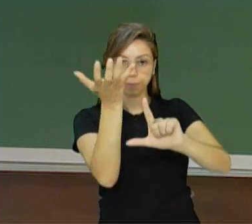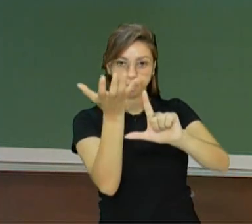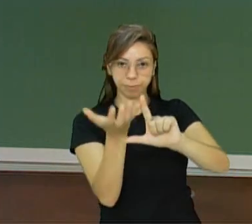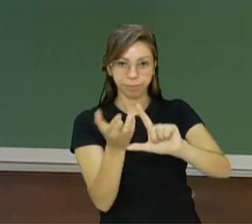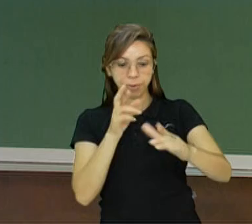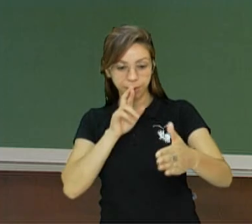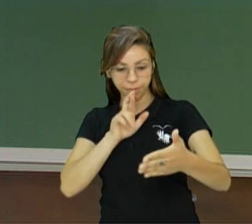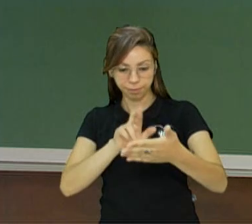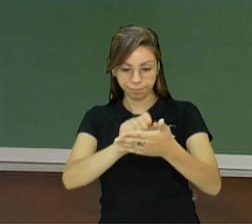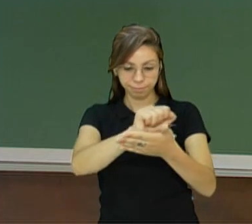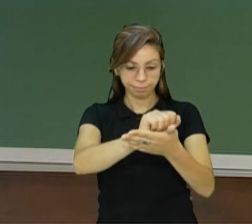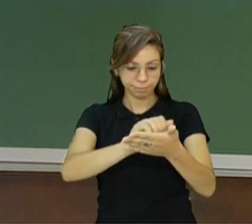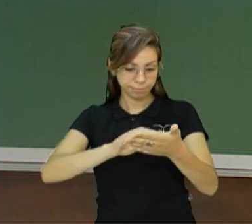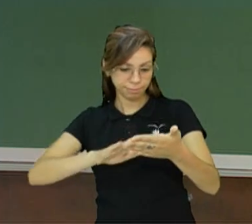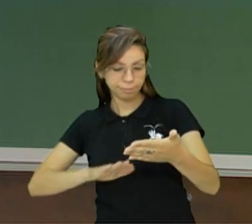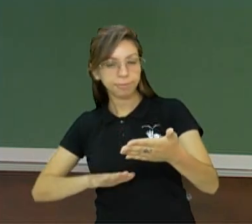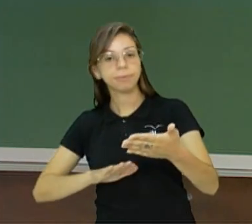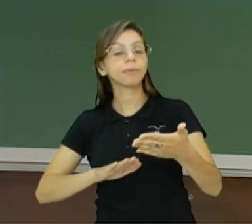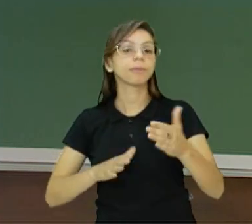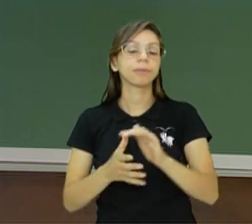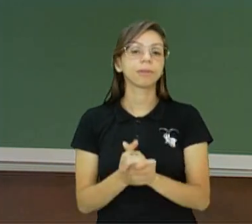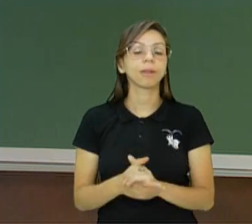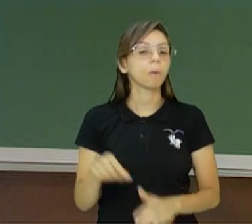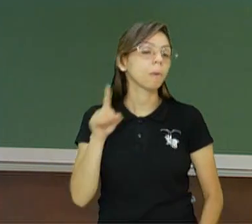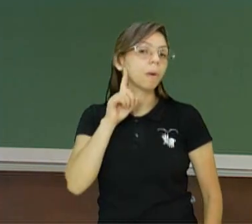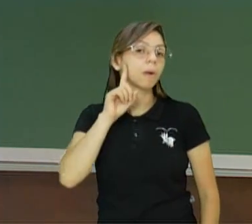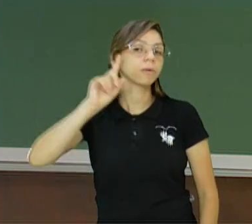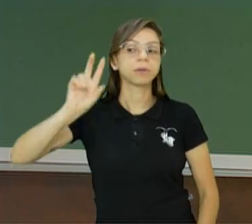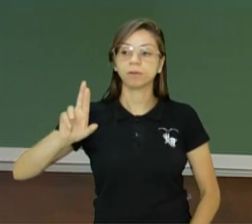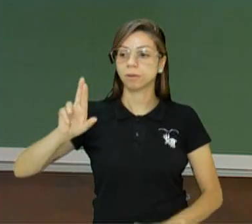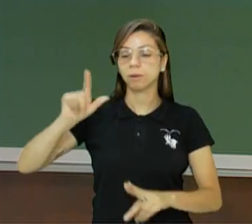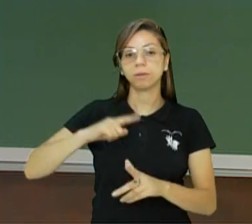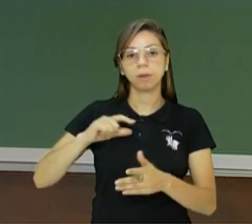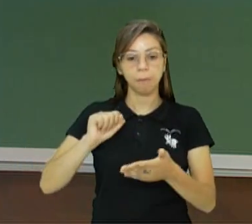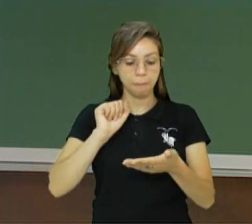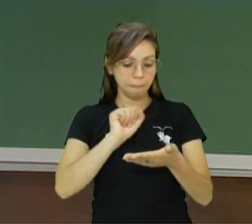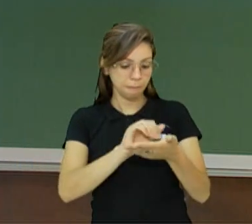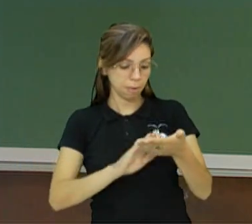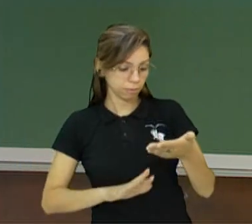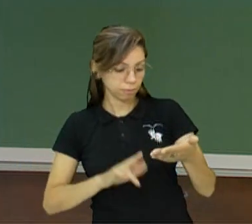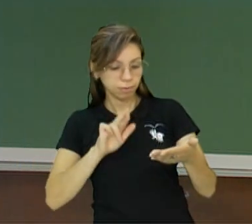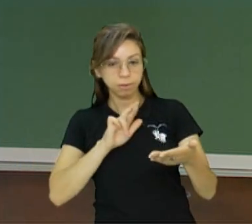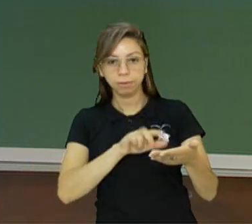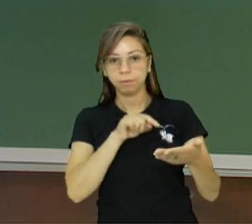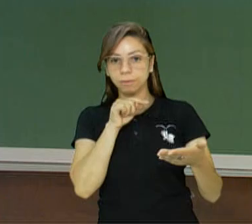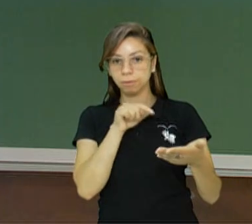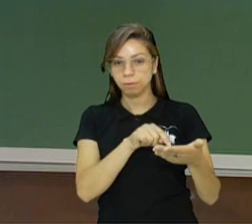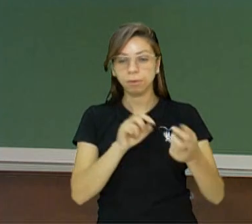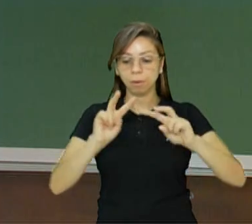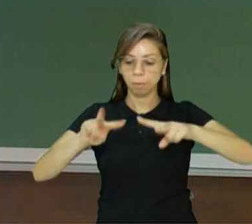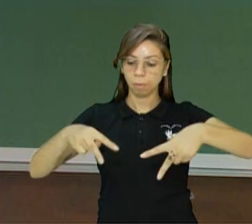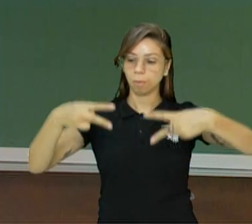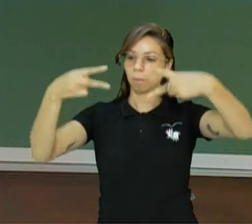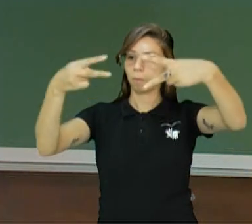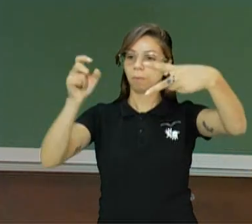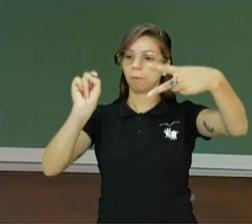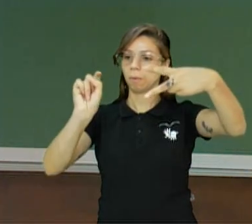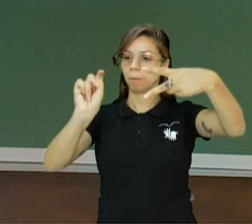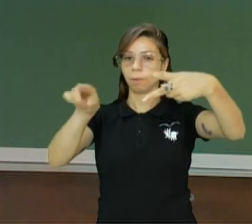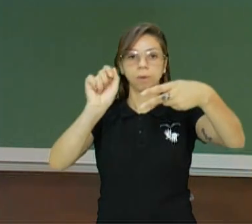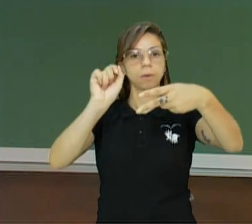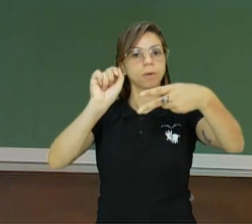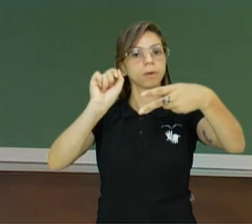atividades. Cada dia de aula gera uma aula lá no Classroom. E essa aula lá tem um link obrigatório. Vocês